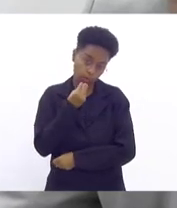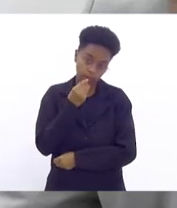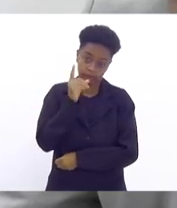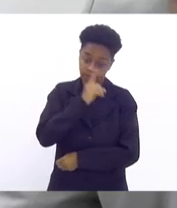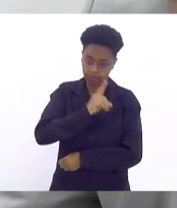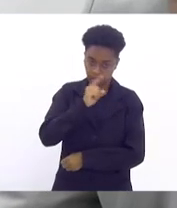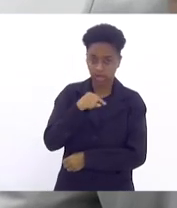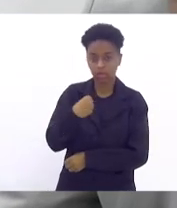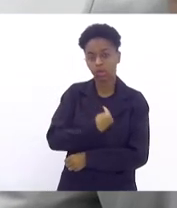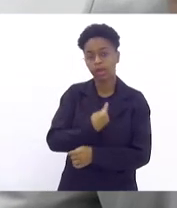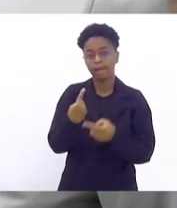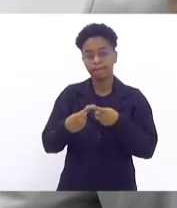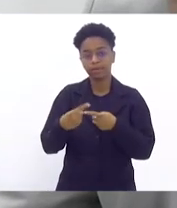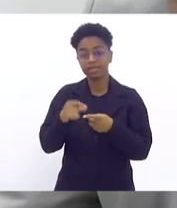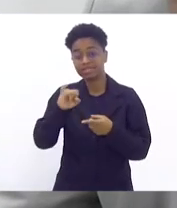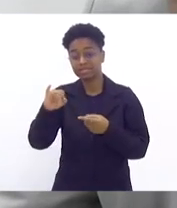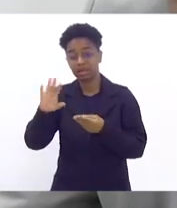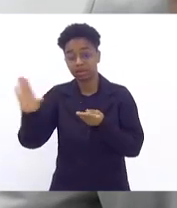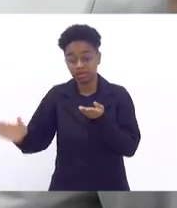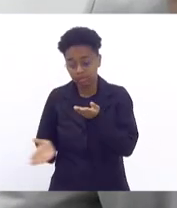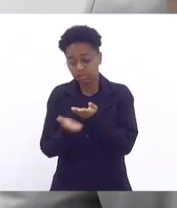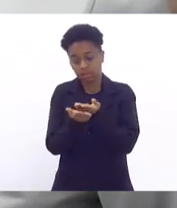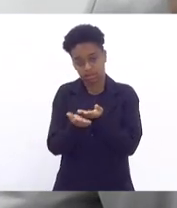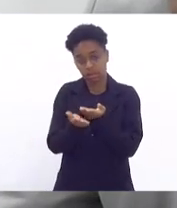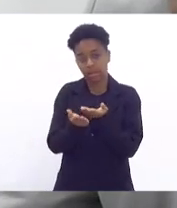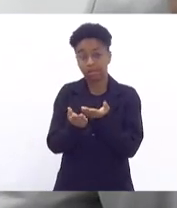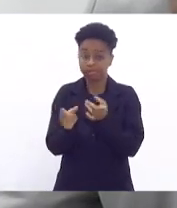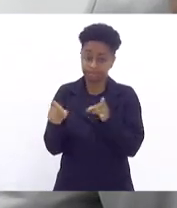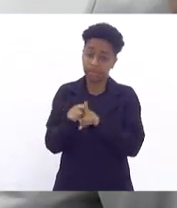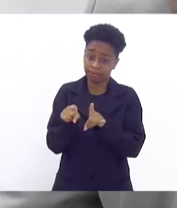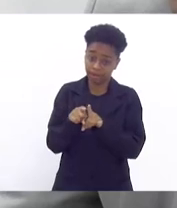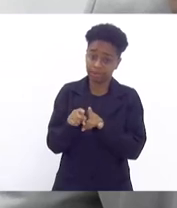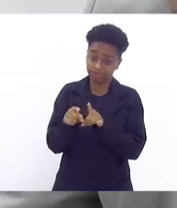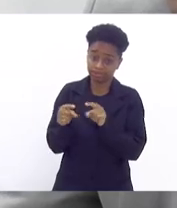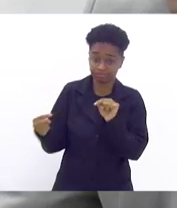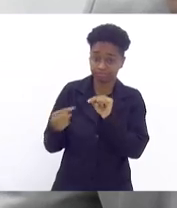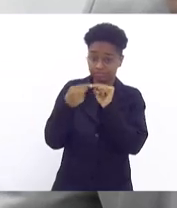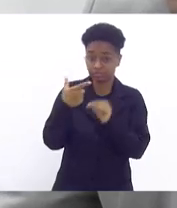o projeto desarquivado ele passa a ser um projeto também